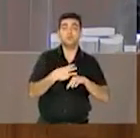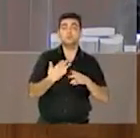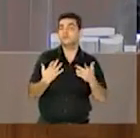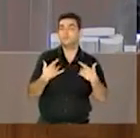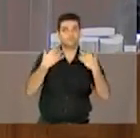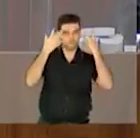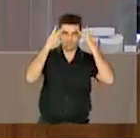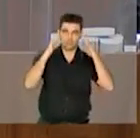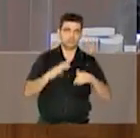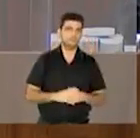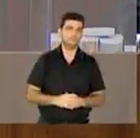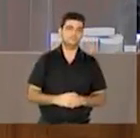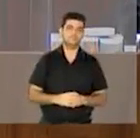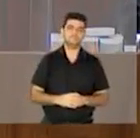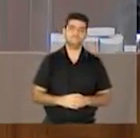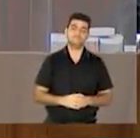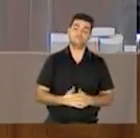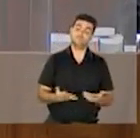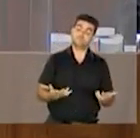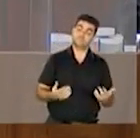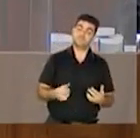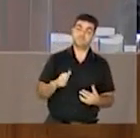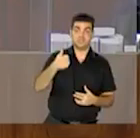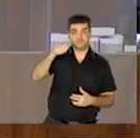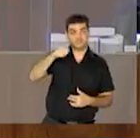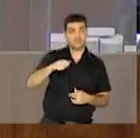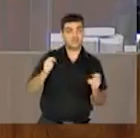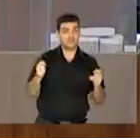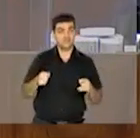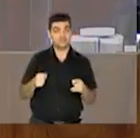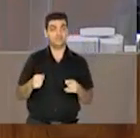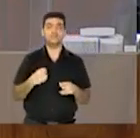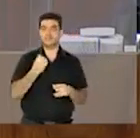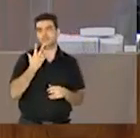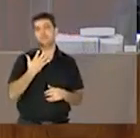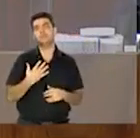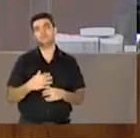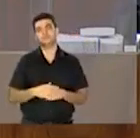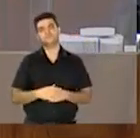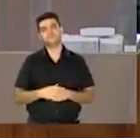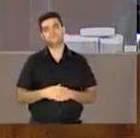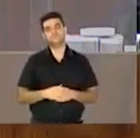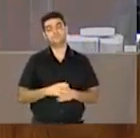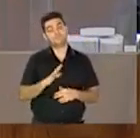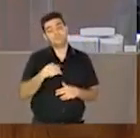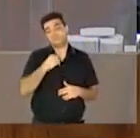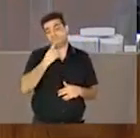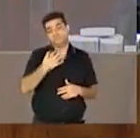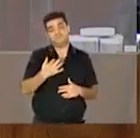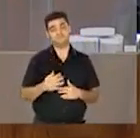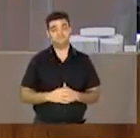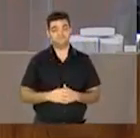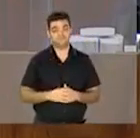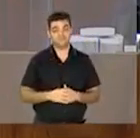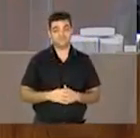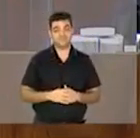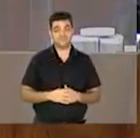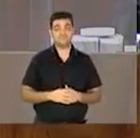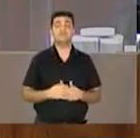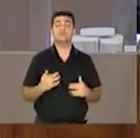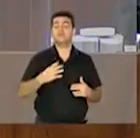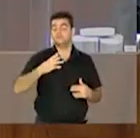O conhecimento e a análise desses 3 primeiros aspectos, no meu modo de pensar, seriam